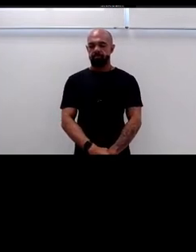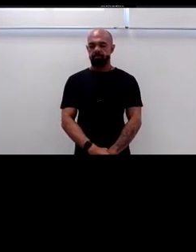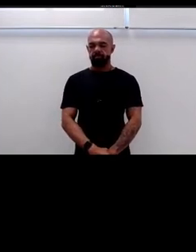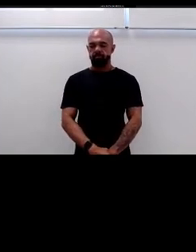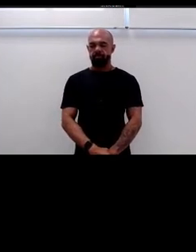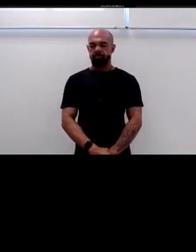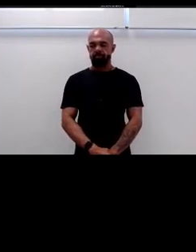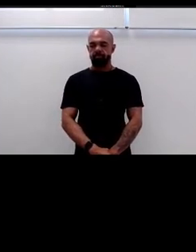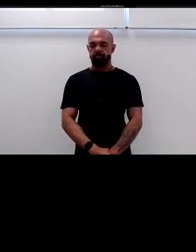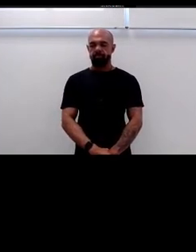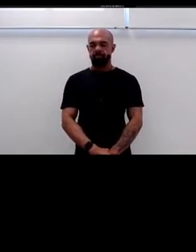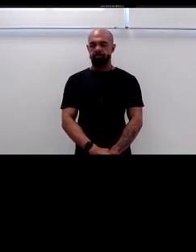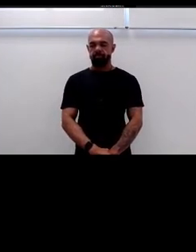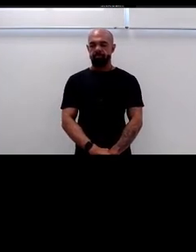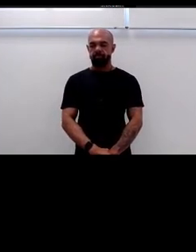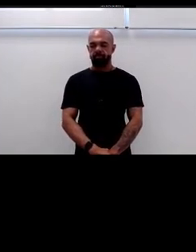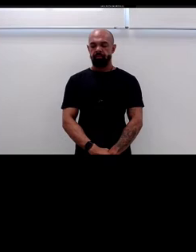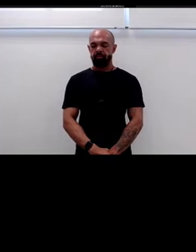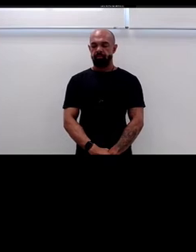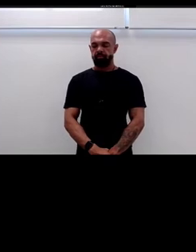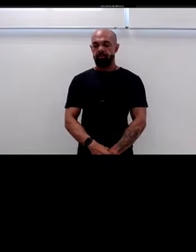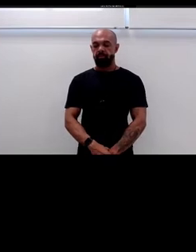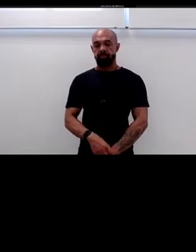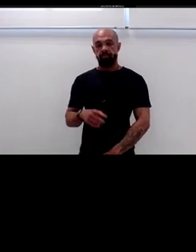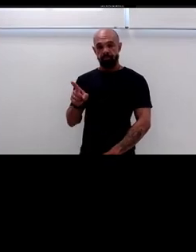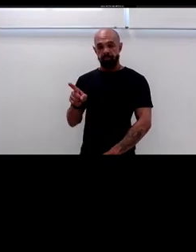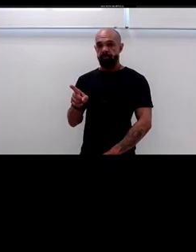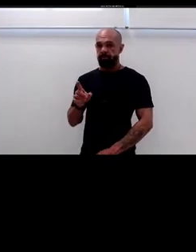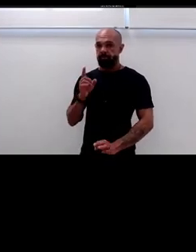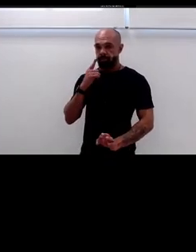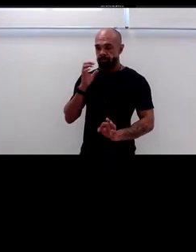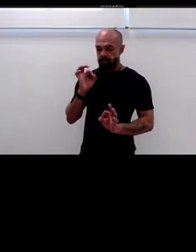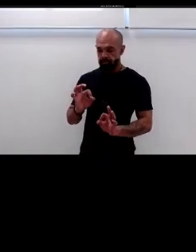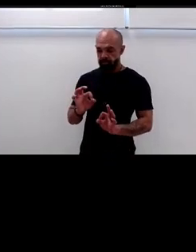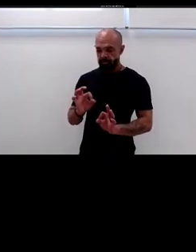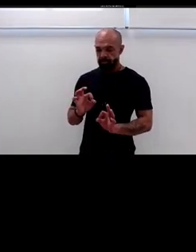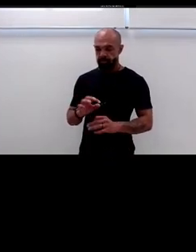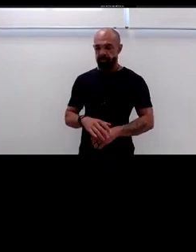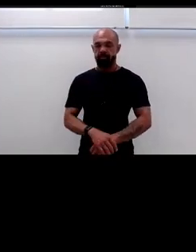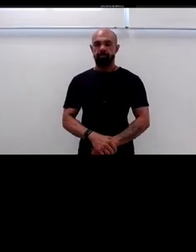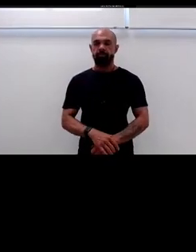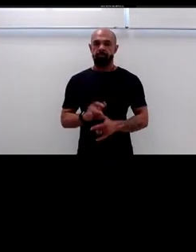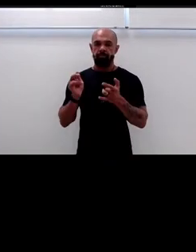Tá, tá firme. Pigmento tá firme. Tá.